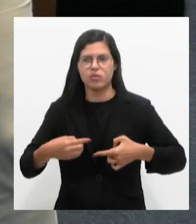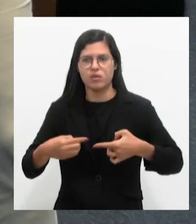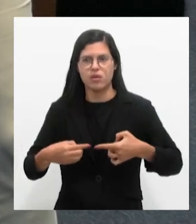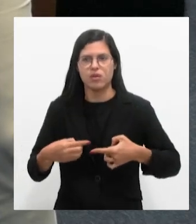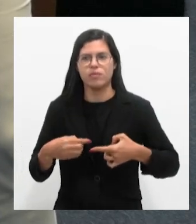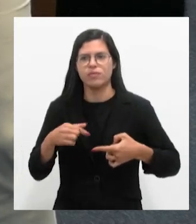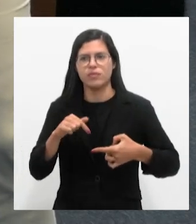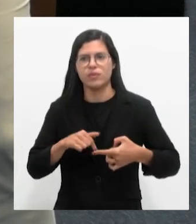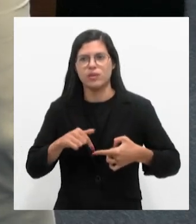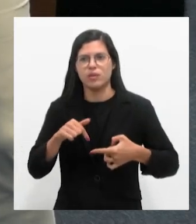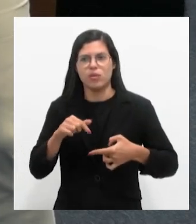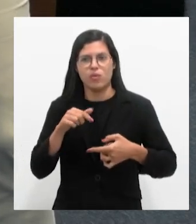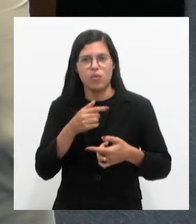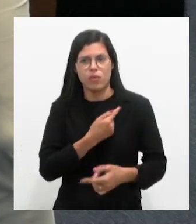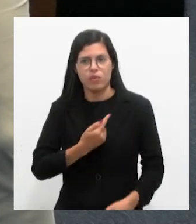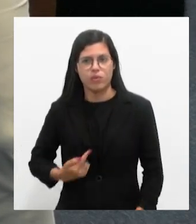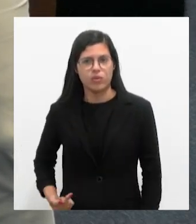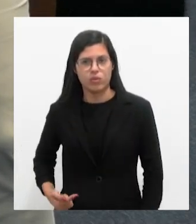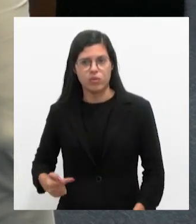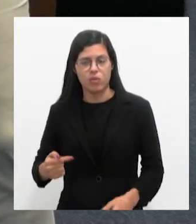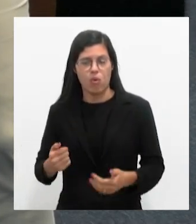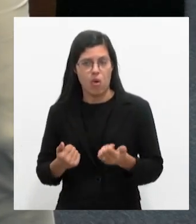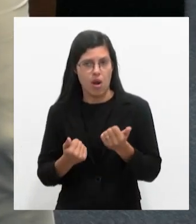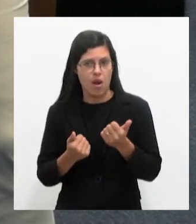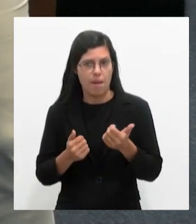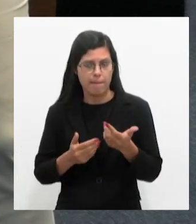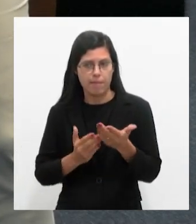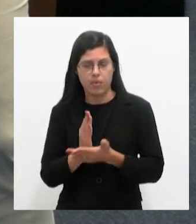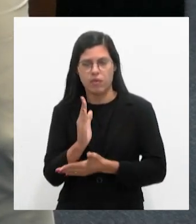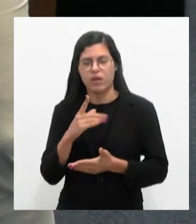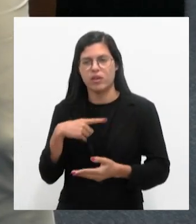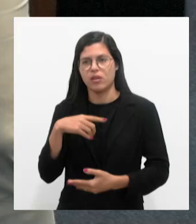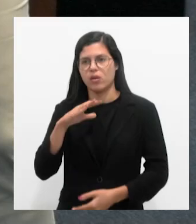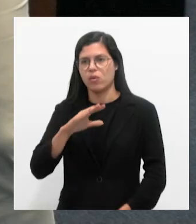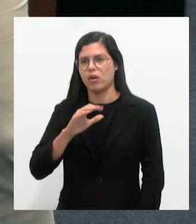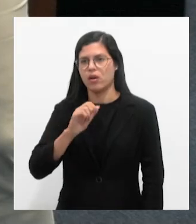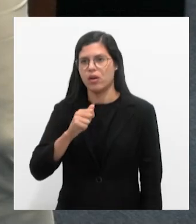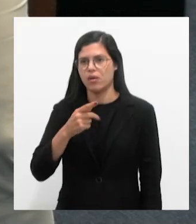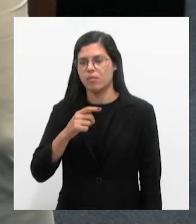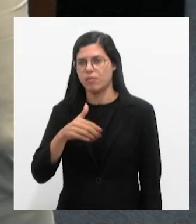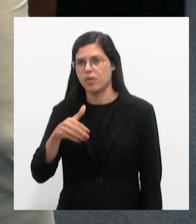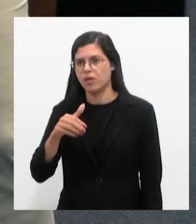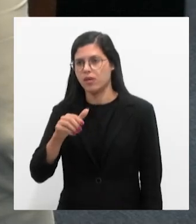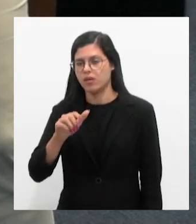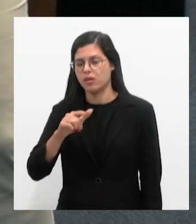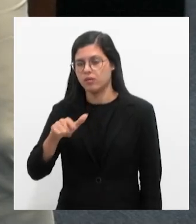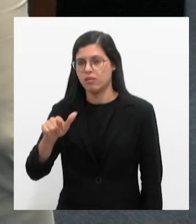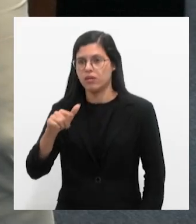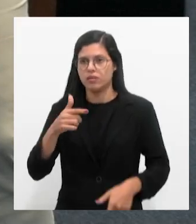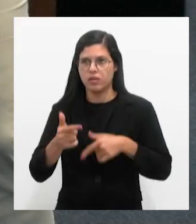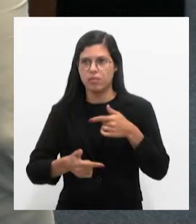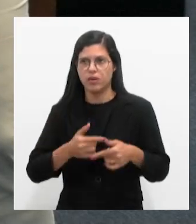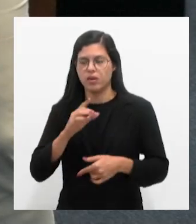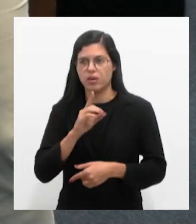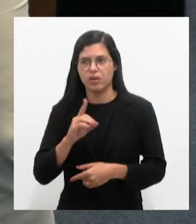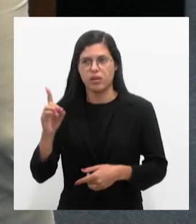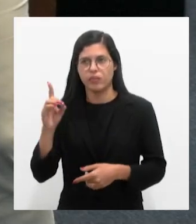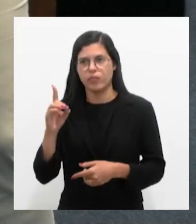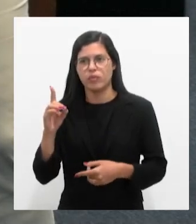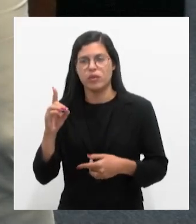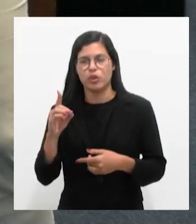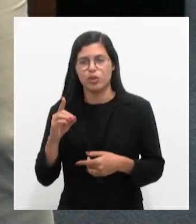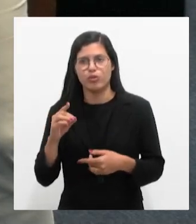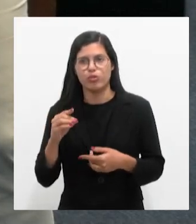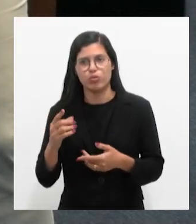governador sancionar e que a gente possa ter os capelões aí trabalhando e que Deus nos livre de grandes